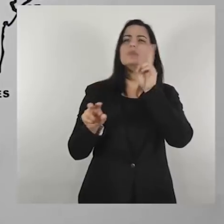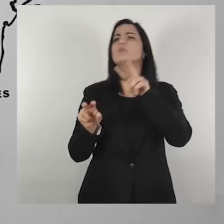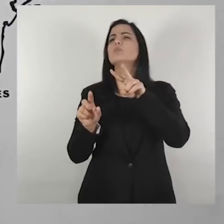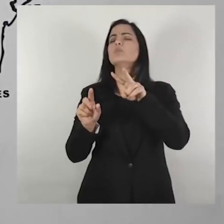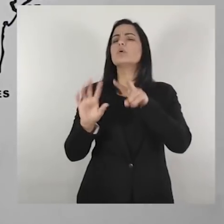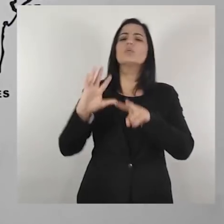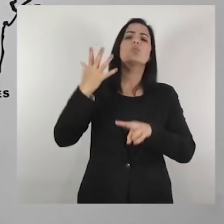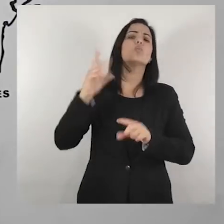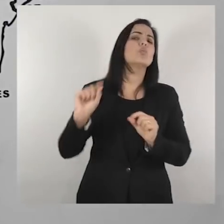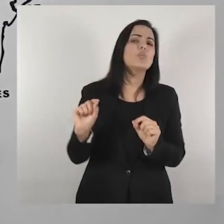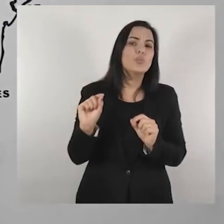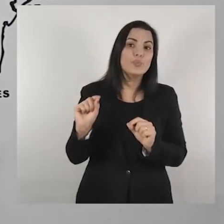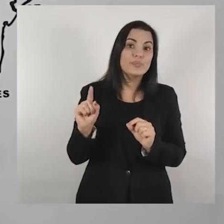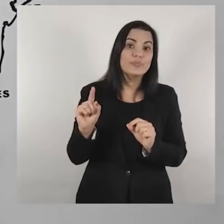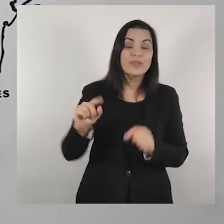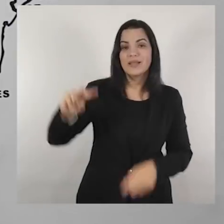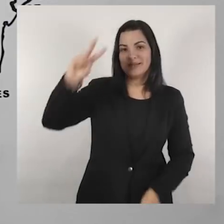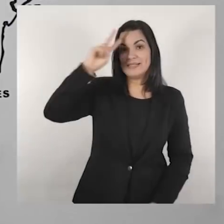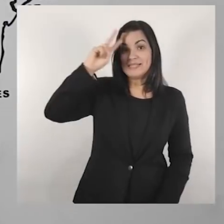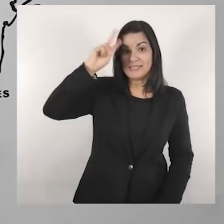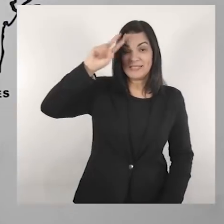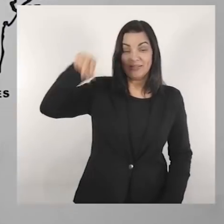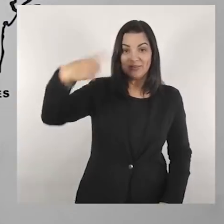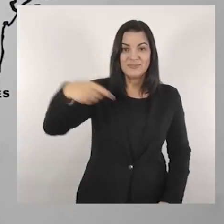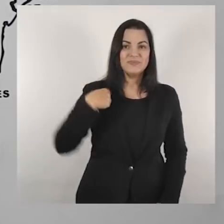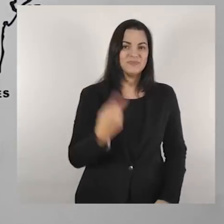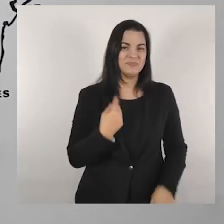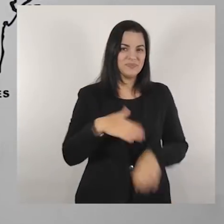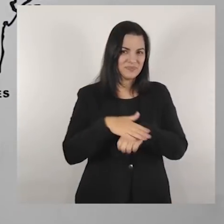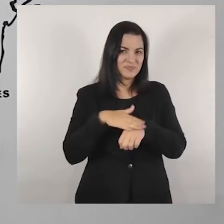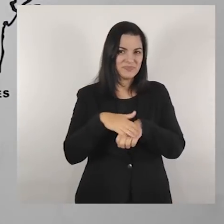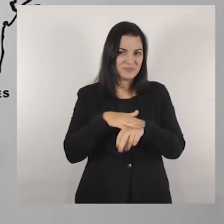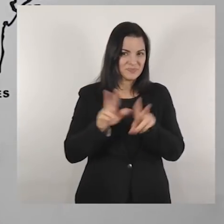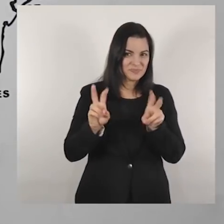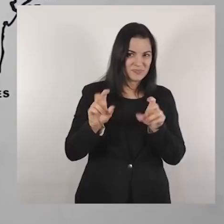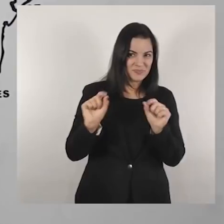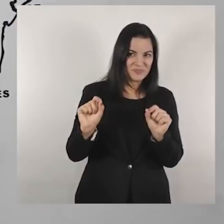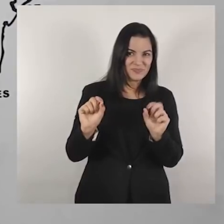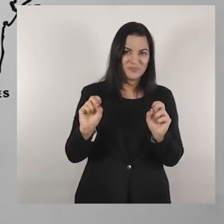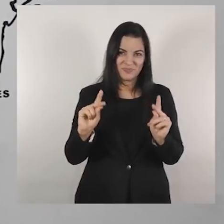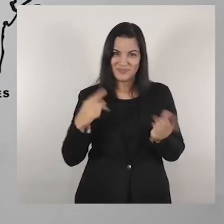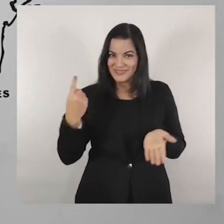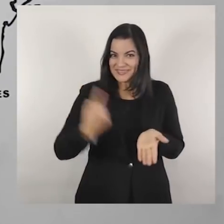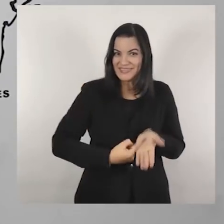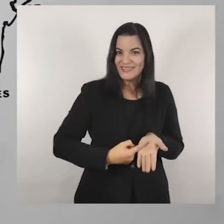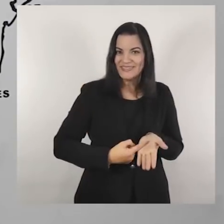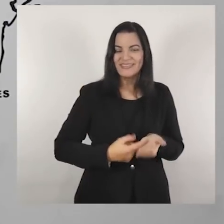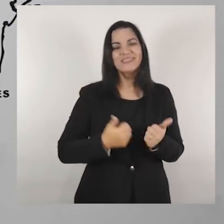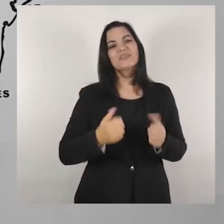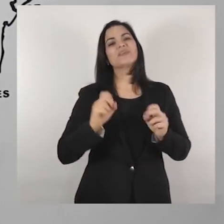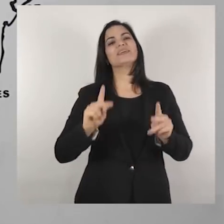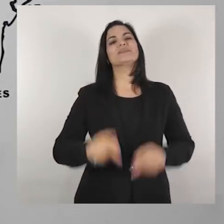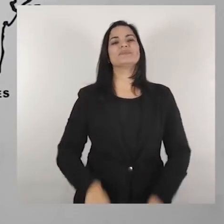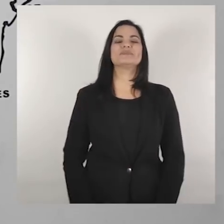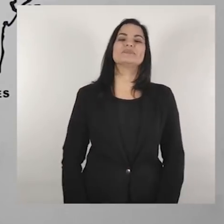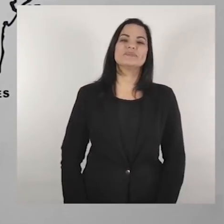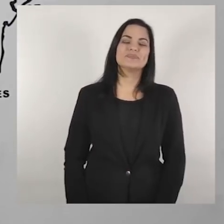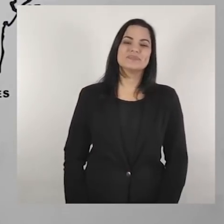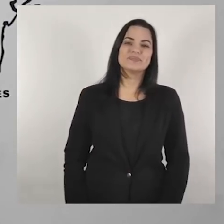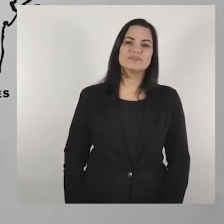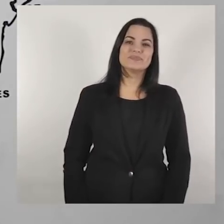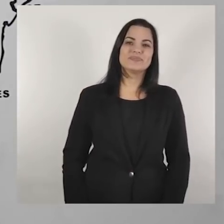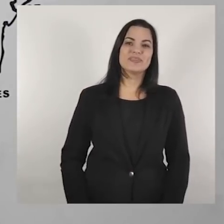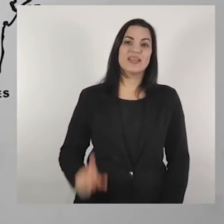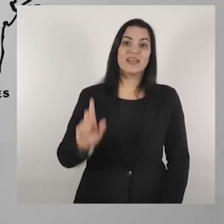ver o que está acontecendo. E aí na segunda-feira nós vamos conversar sobre ela. Combinado? Então tá bom.